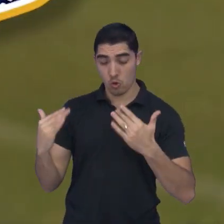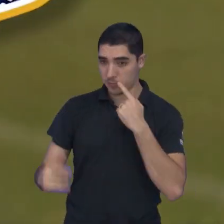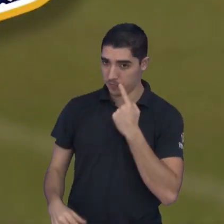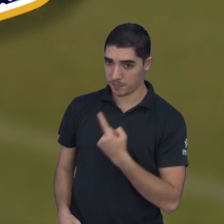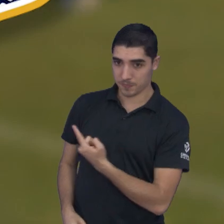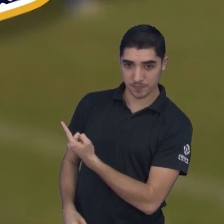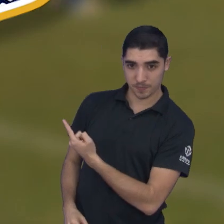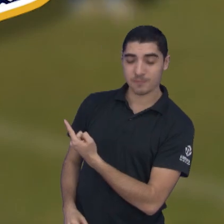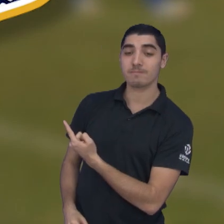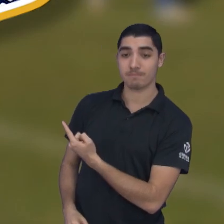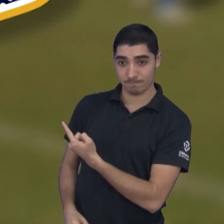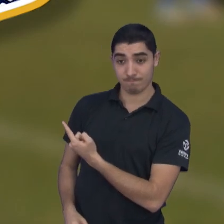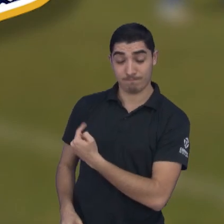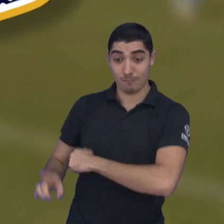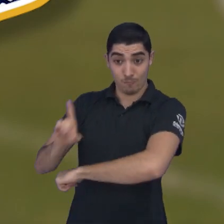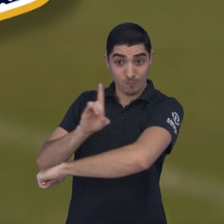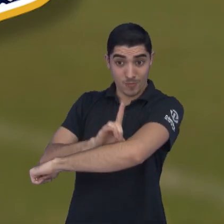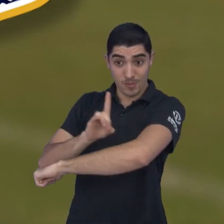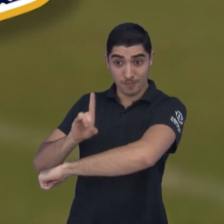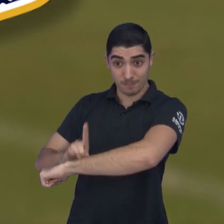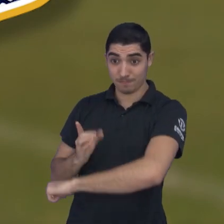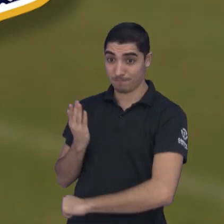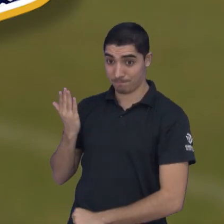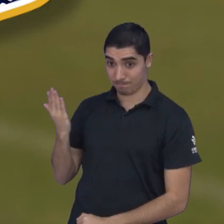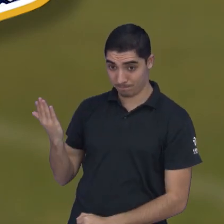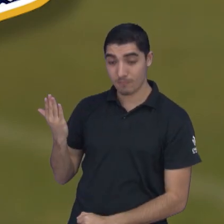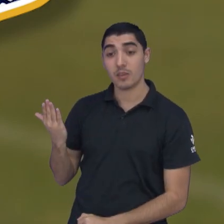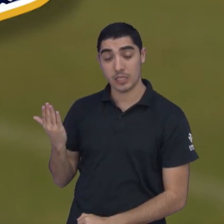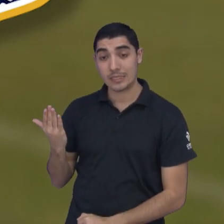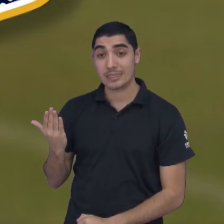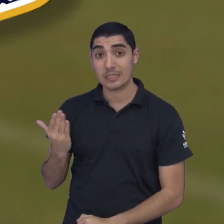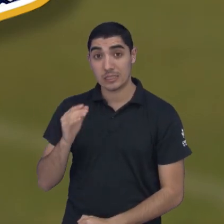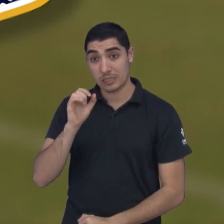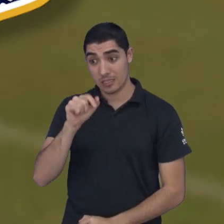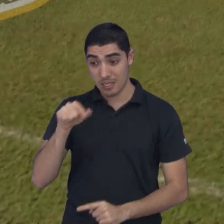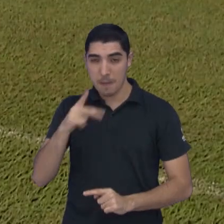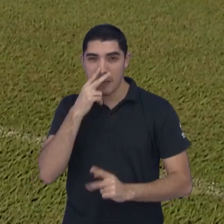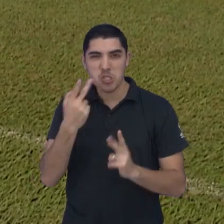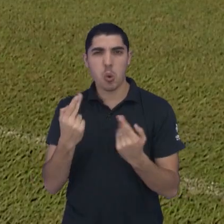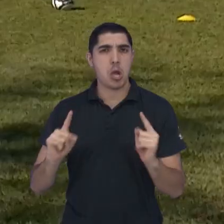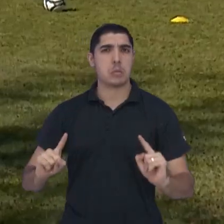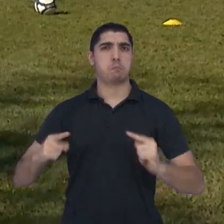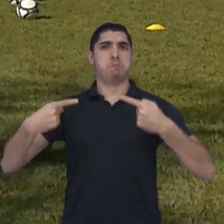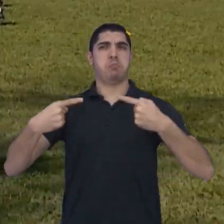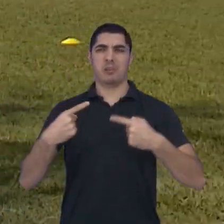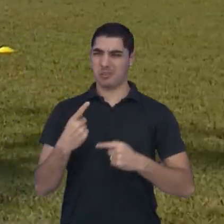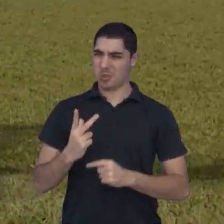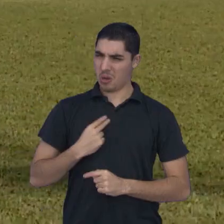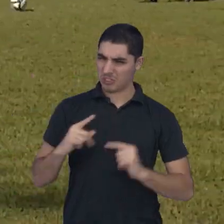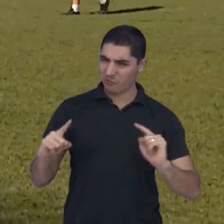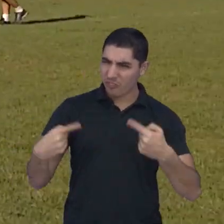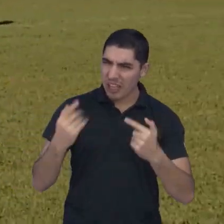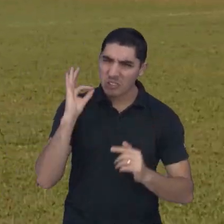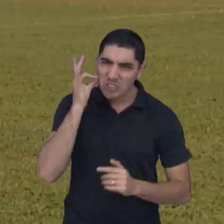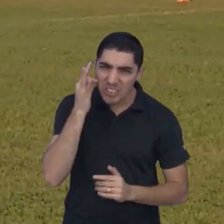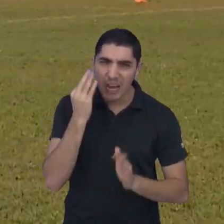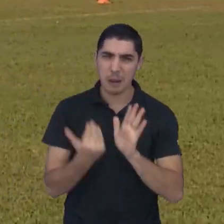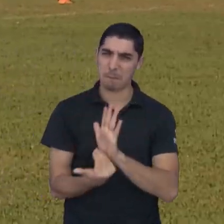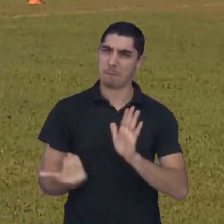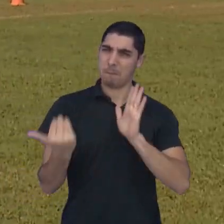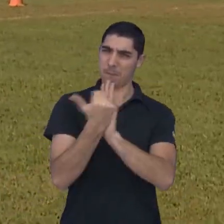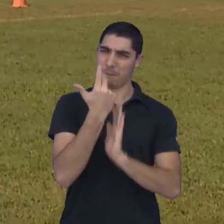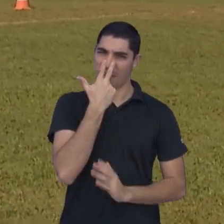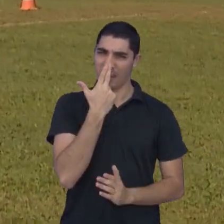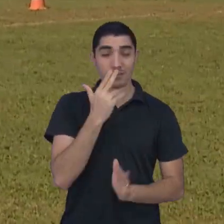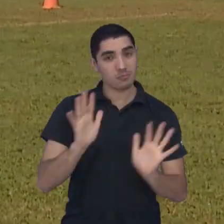Vale contra o Netuno de Diadema como uma final antecipada não é nenhum exagero. Com 5 rodadas restantes para